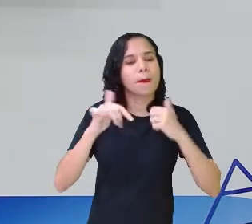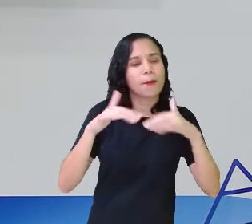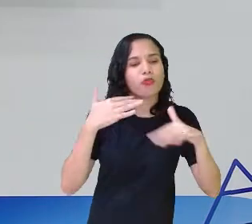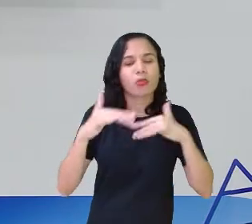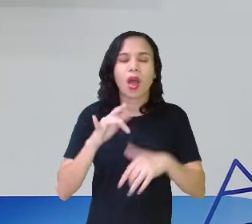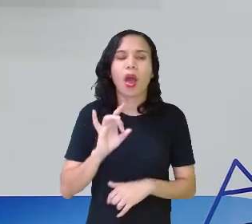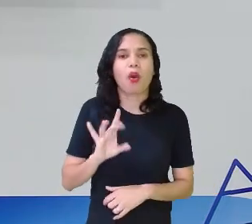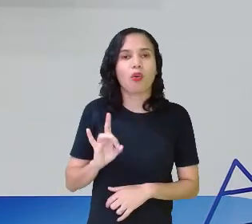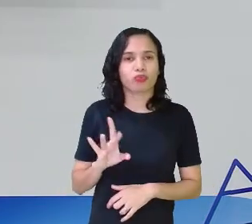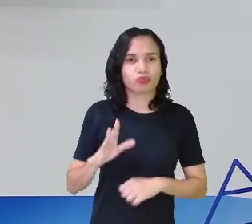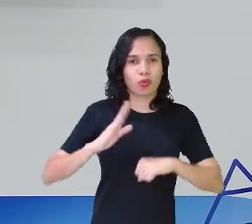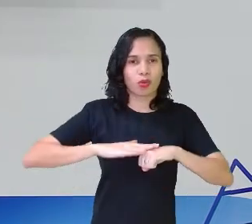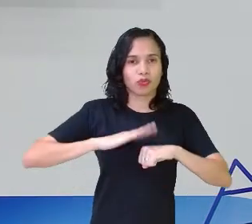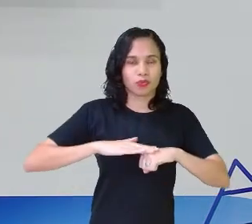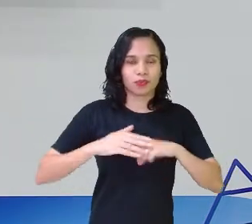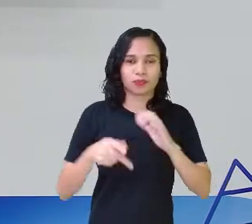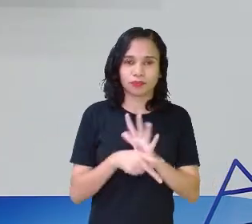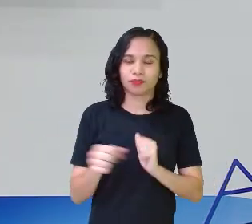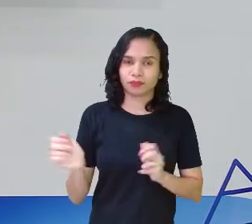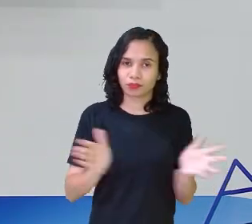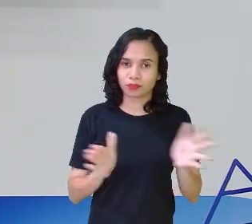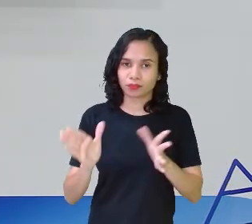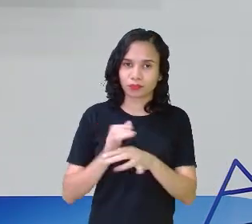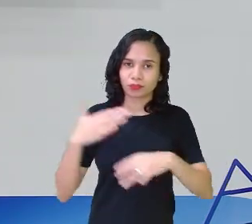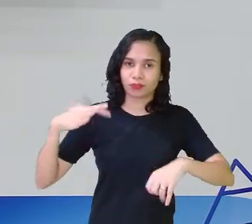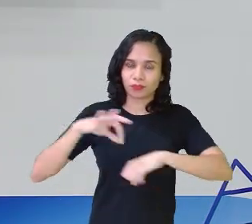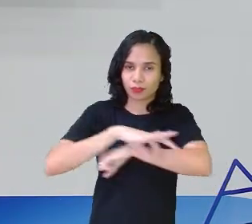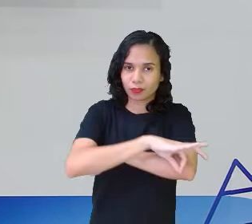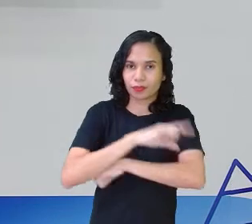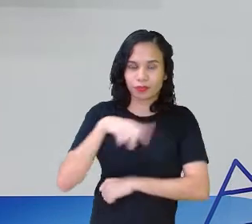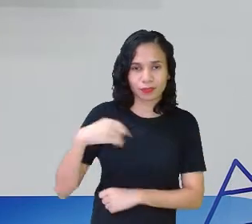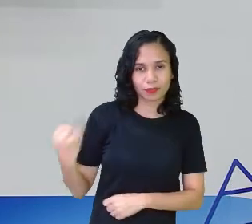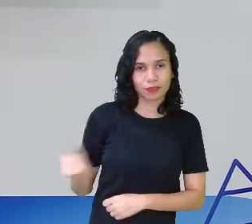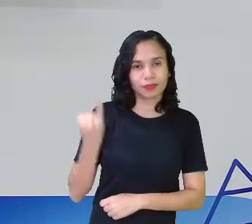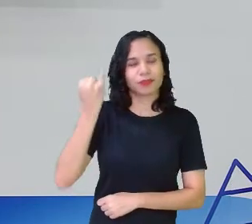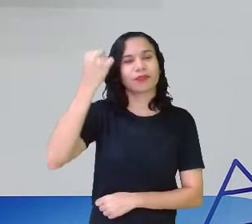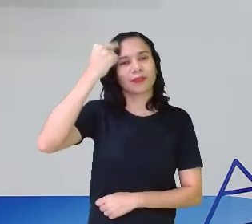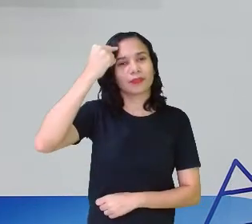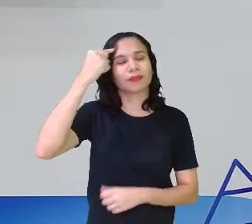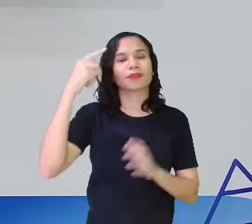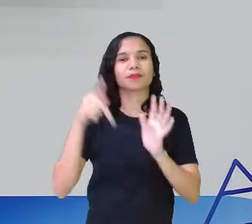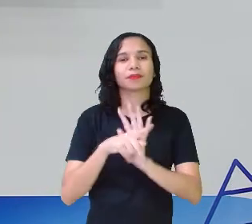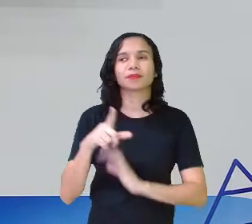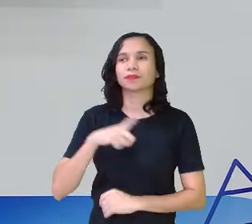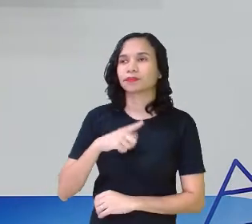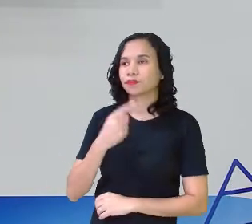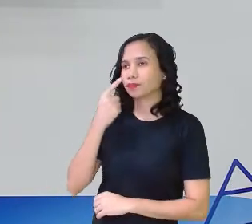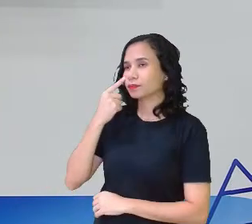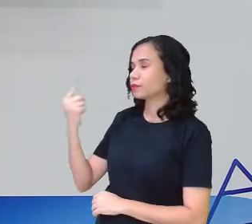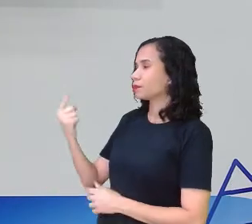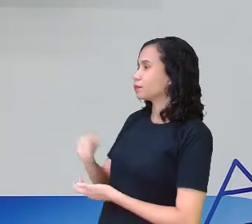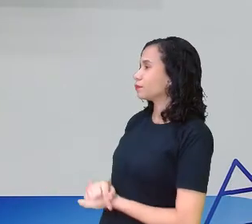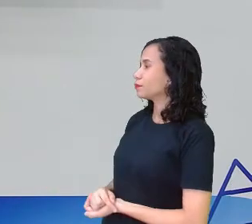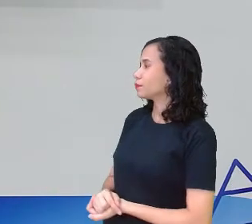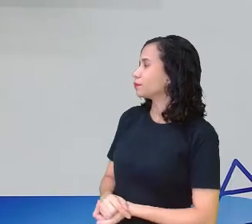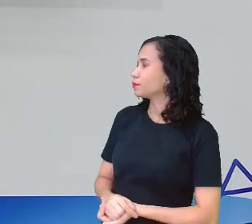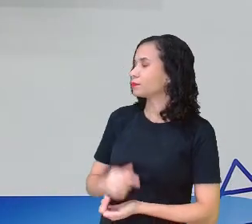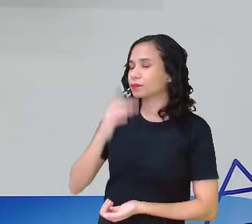E a acessibilidade arquitetônica, ela é indispensável, considerando esse aspecto.